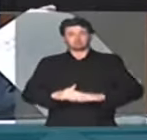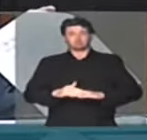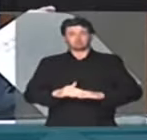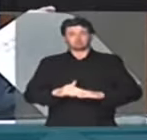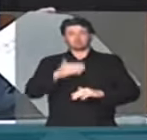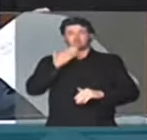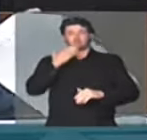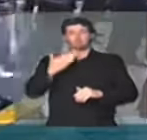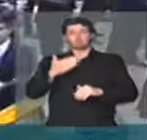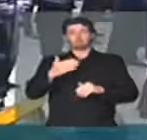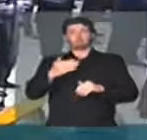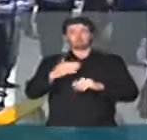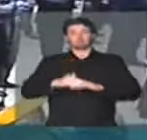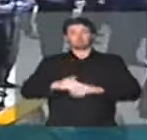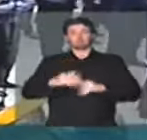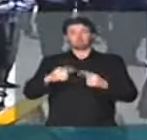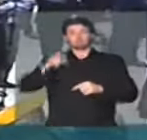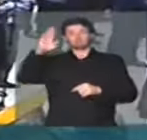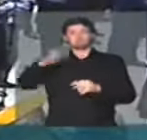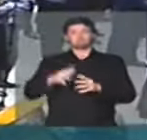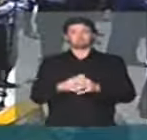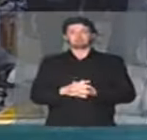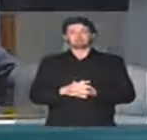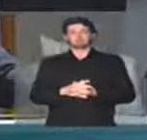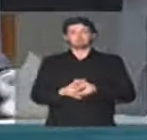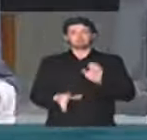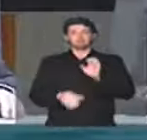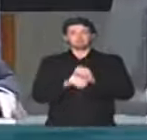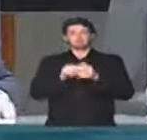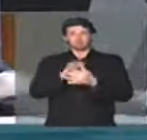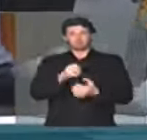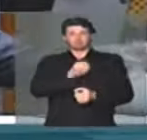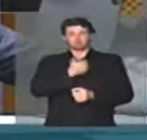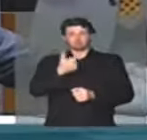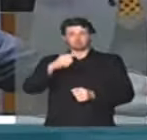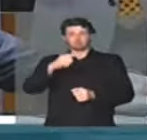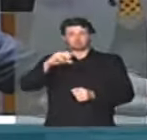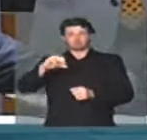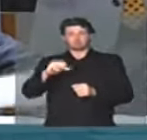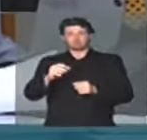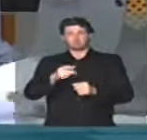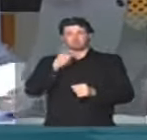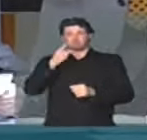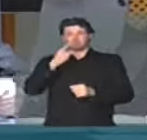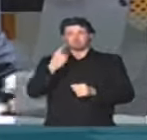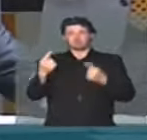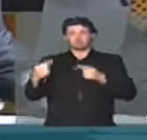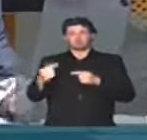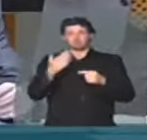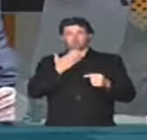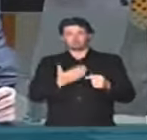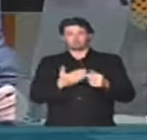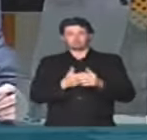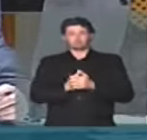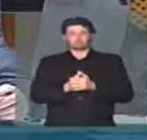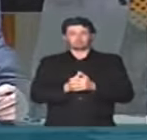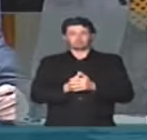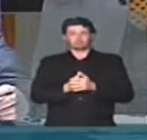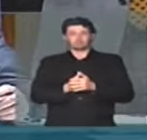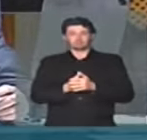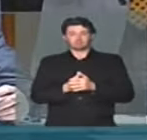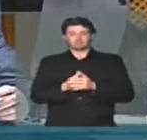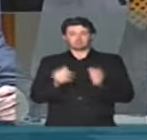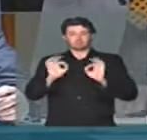que aprovam, permaneçam como se acham. Aprovado. Emenda aglutinativa número 29, oradores. Em votação,